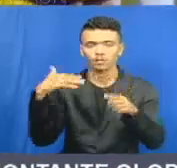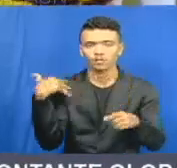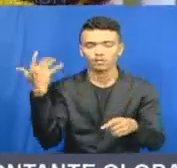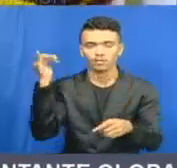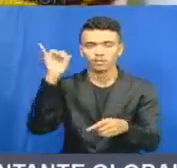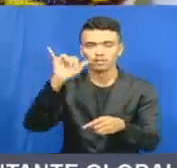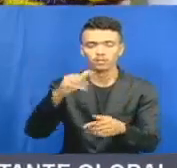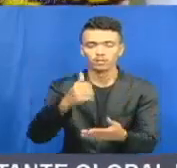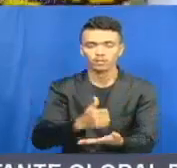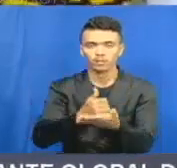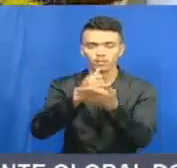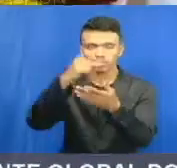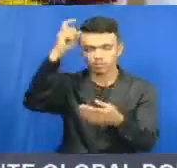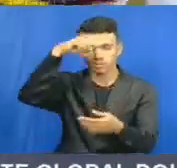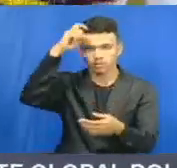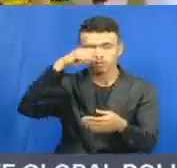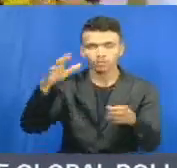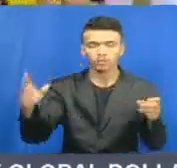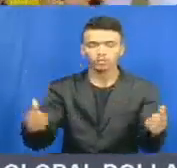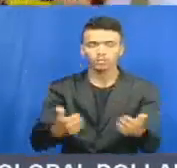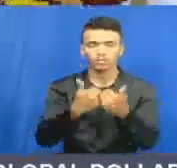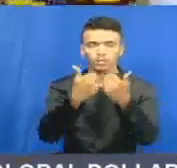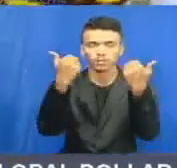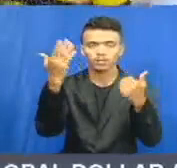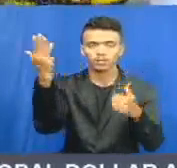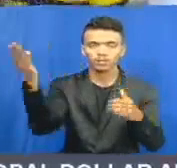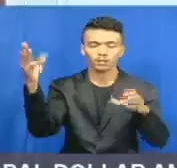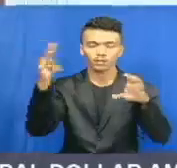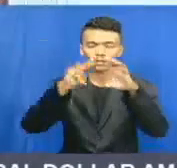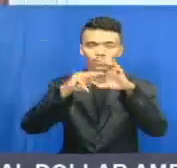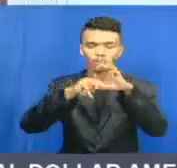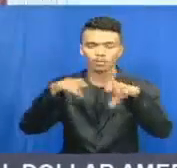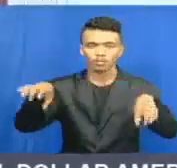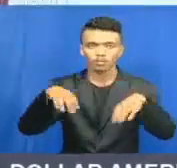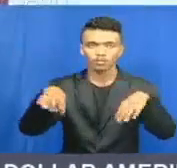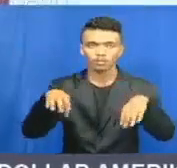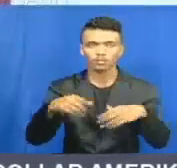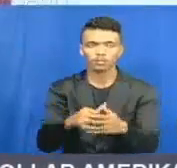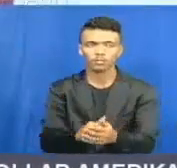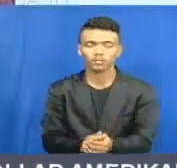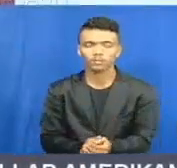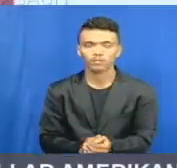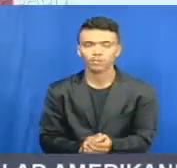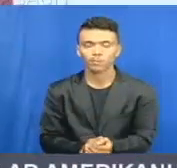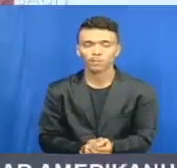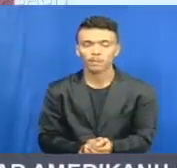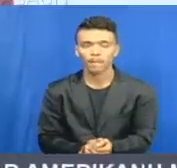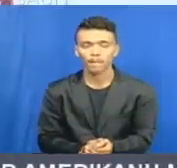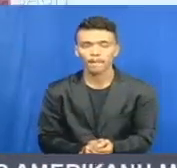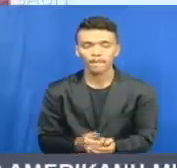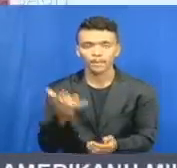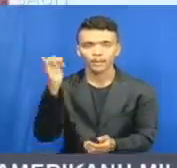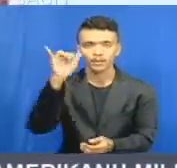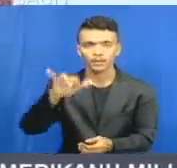hakbi, tchernia conhecimento, hori compete ia mercado trabalho. Ne sucesso, caninha, sernia